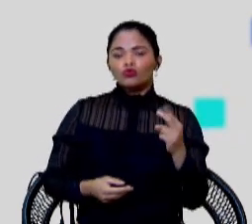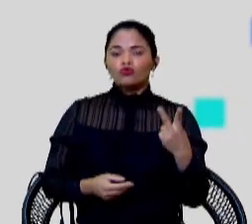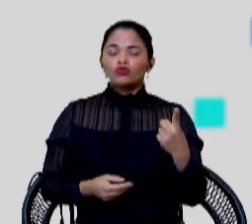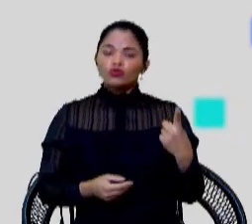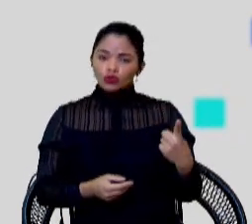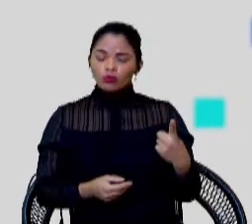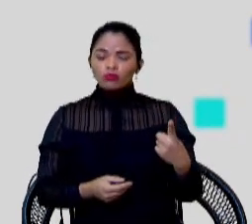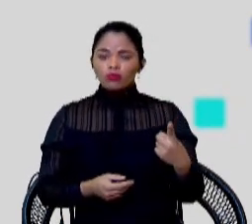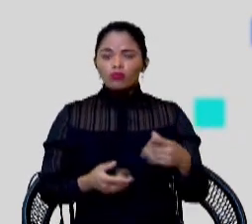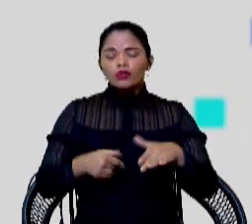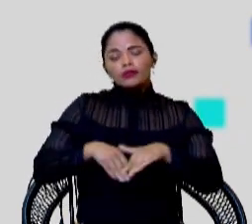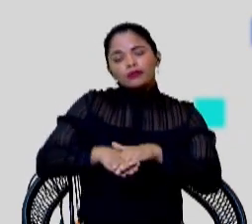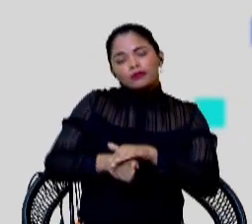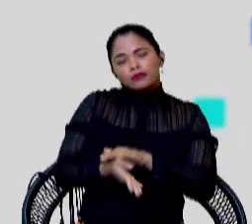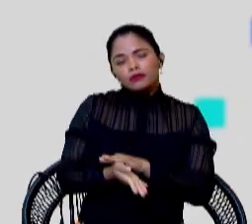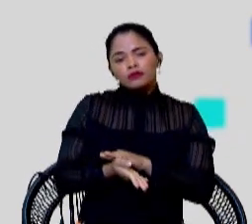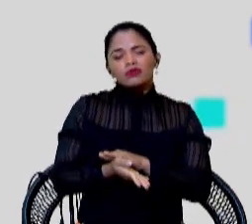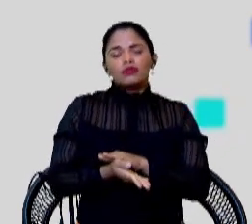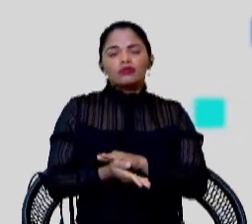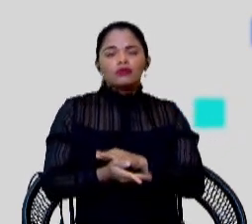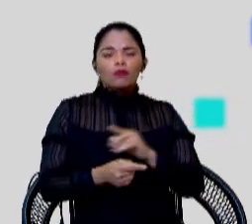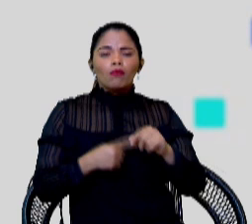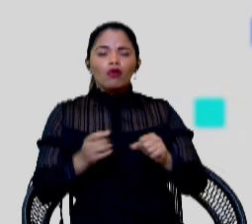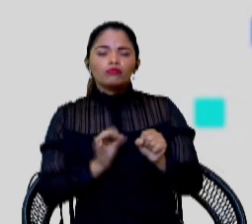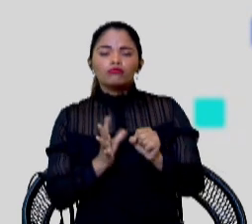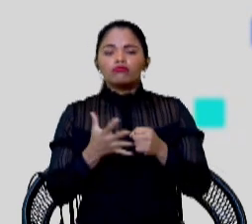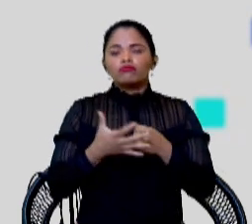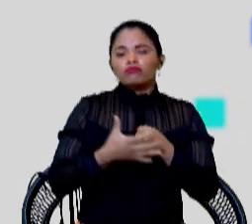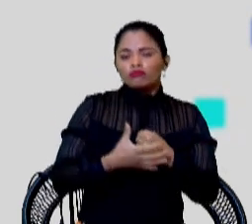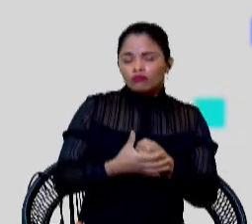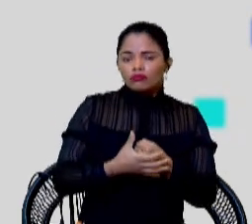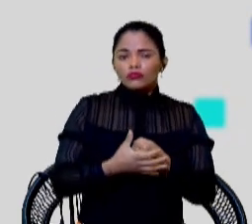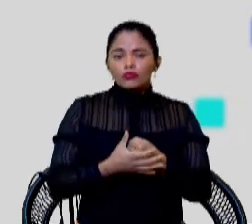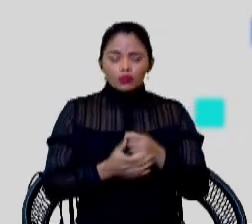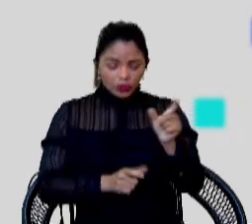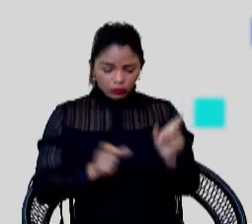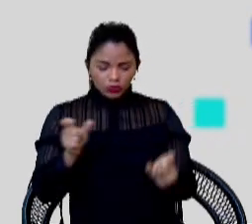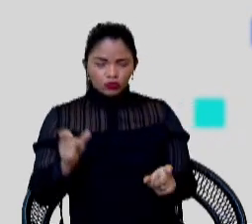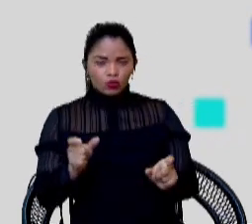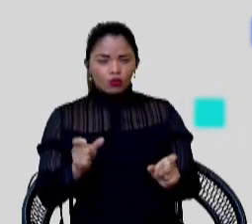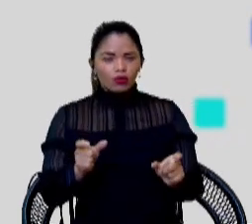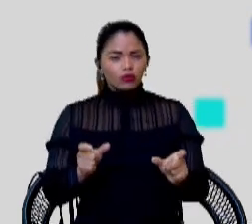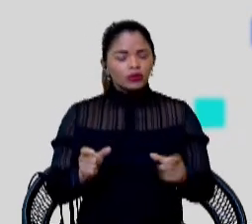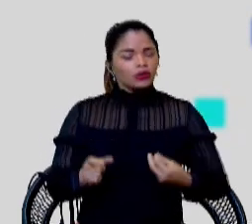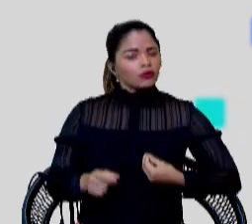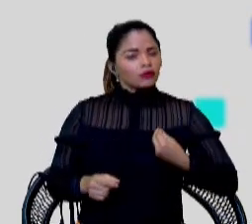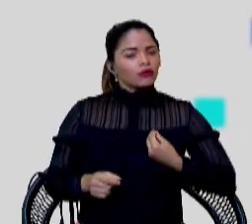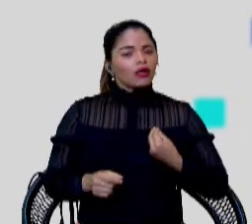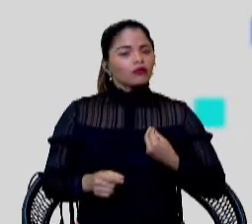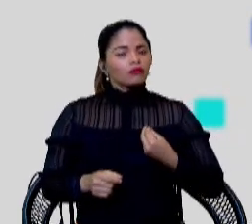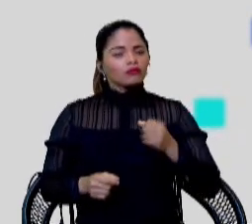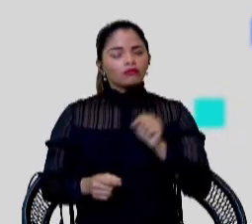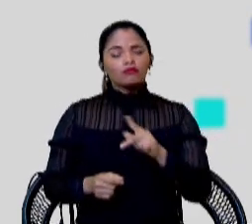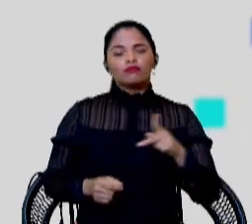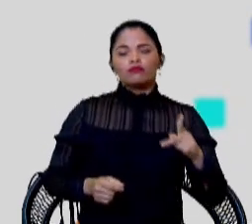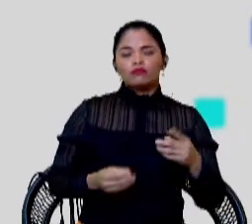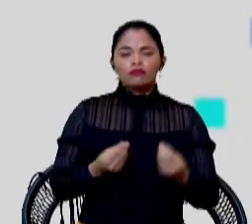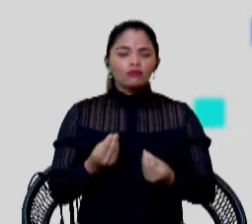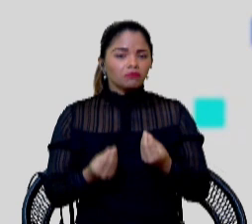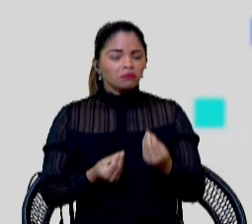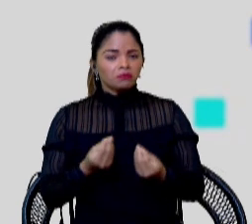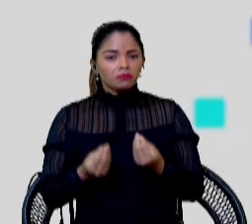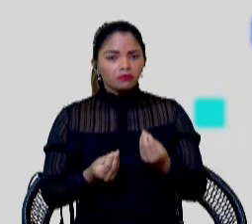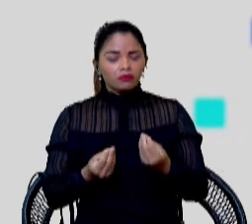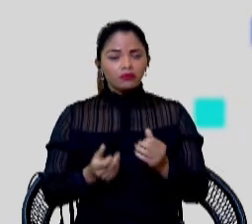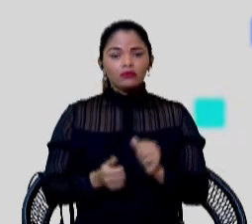pouco dos hábitos pós-pandemia, entender um pouco de como que o usuário ele estava se comportando junto com a plataforma. E a pesquisa ela trouxe para a